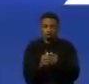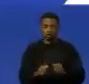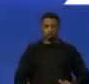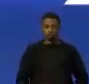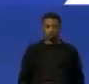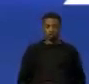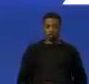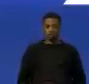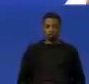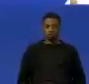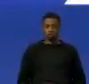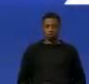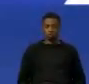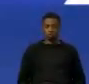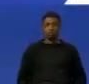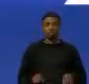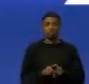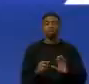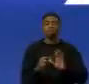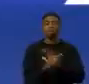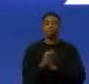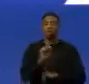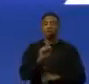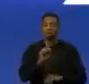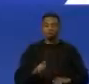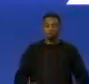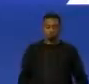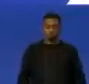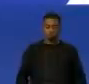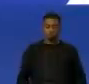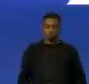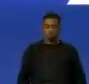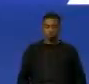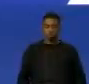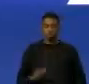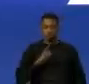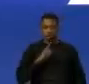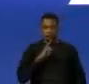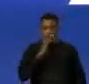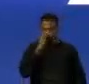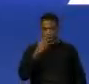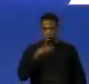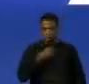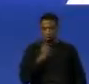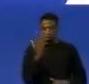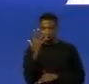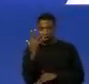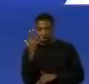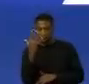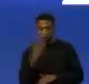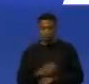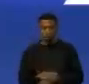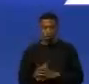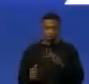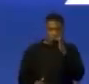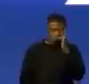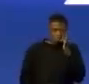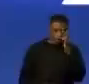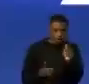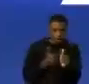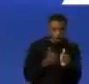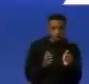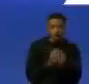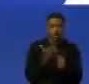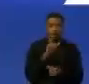essa planta. E a pergunta do exercício é o seguinte: essas espécies, a epífita, que é a bromélia, elas captam